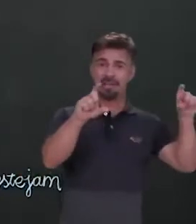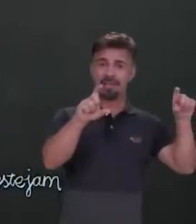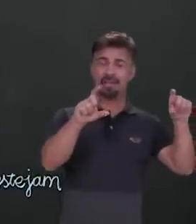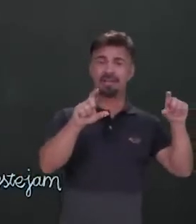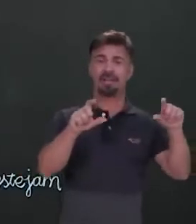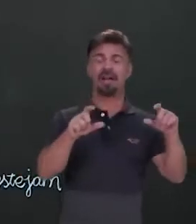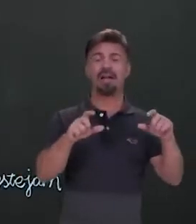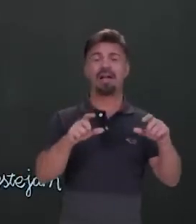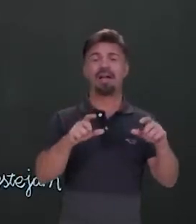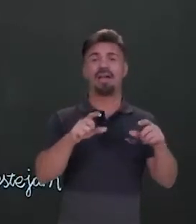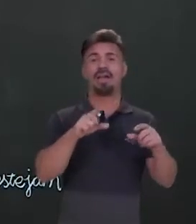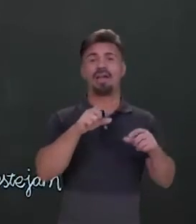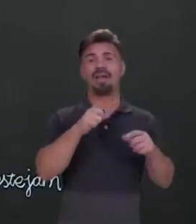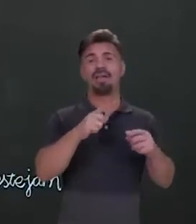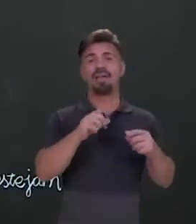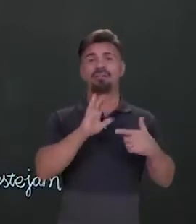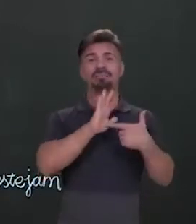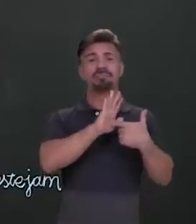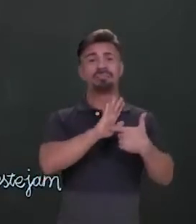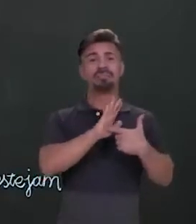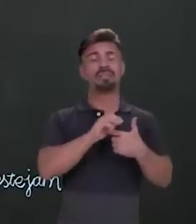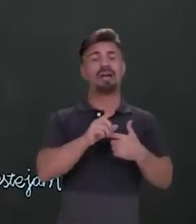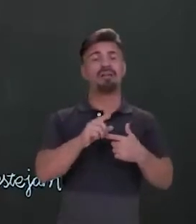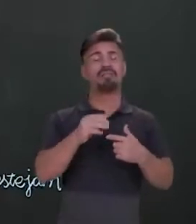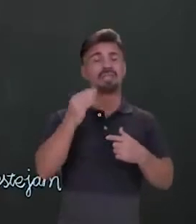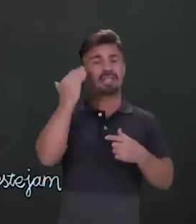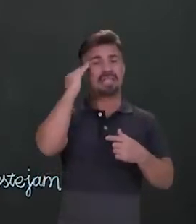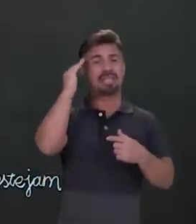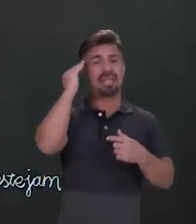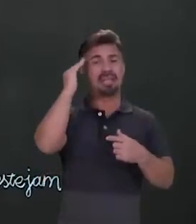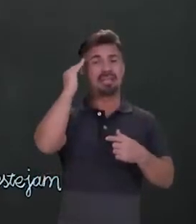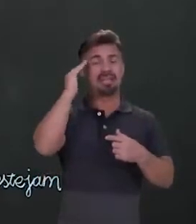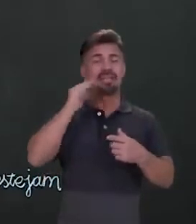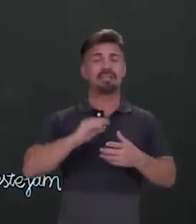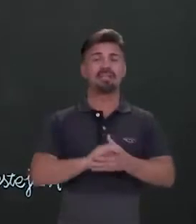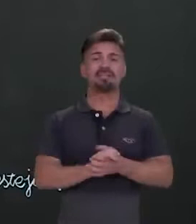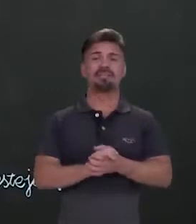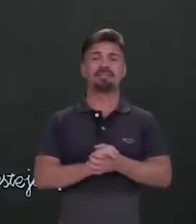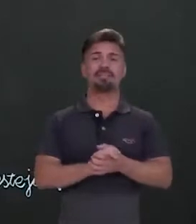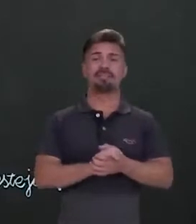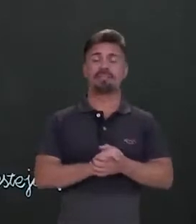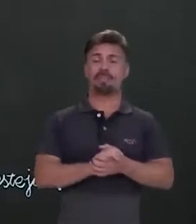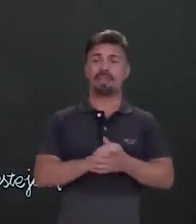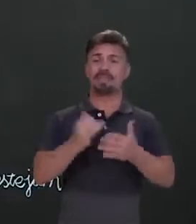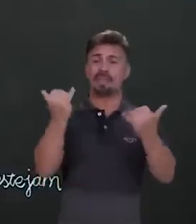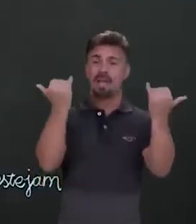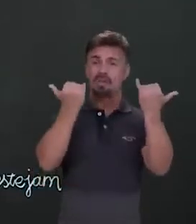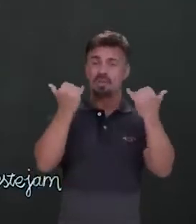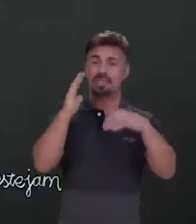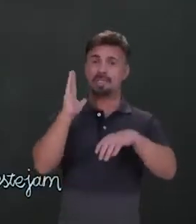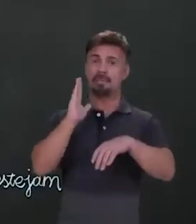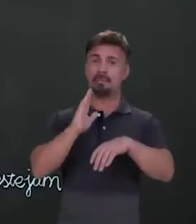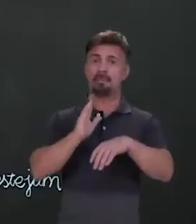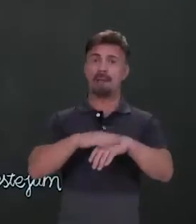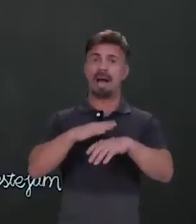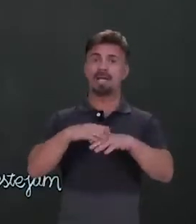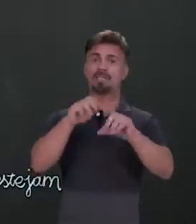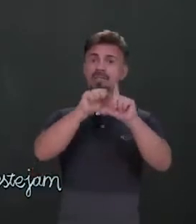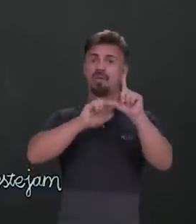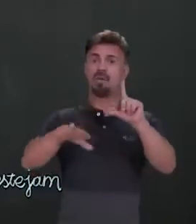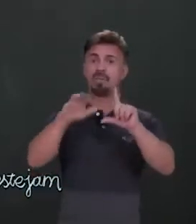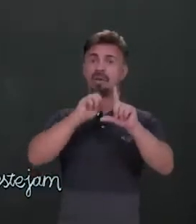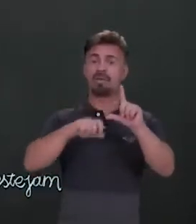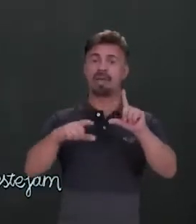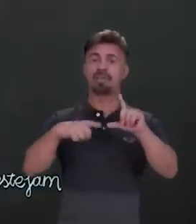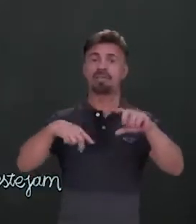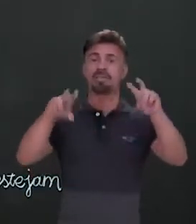apresenta algum tipo de distinção e é isso que eu estou tentando ajudar você a compreender. Veja, As notícias que mais são compartilhadas